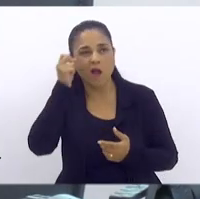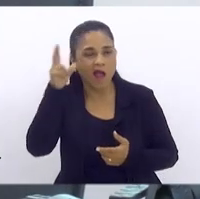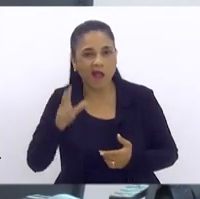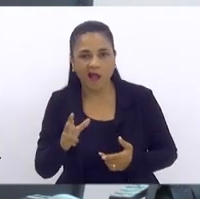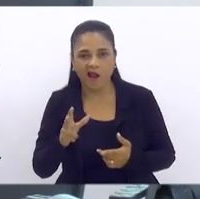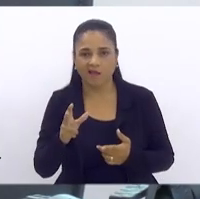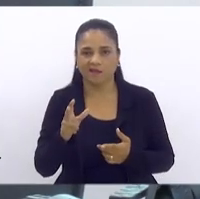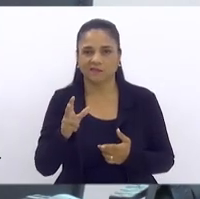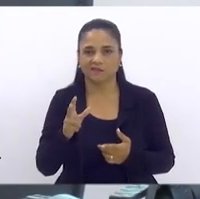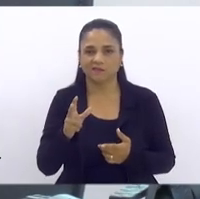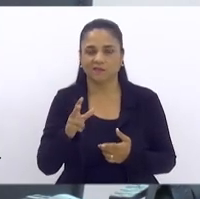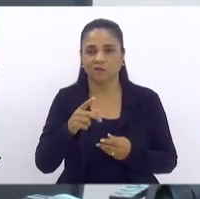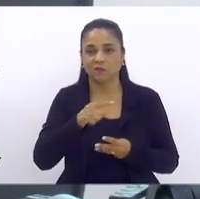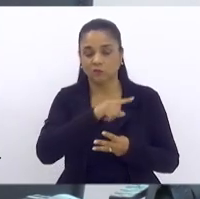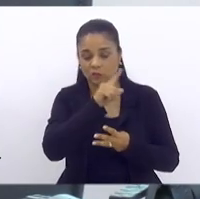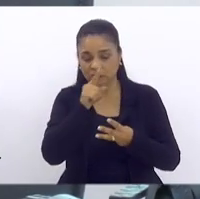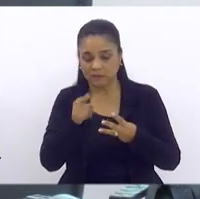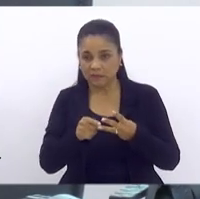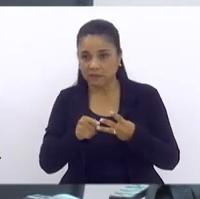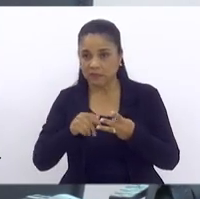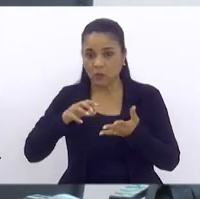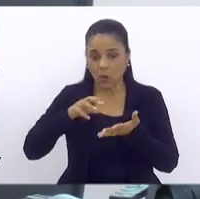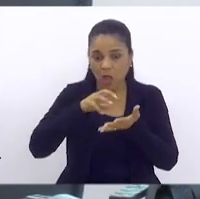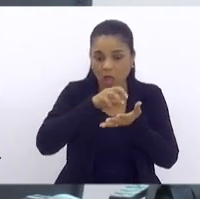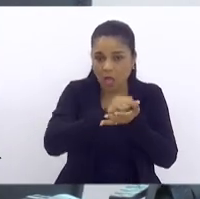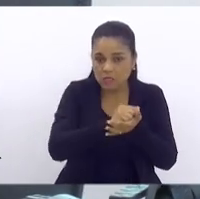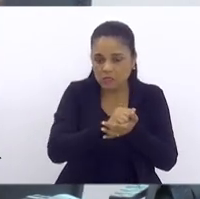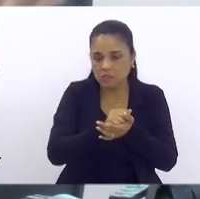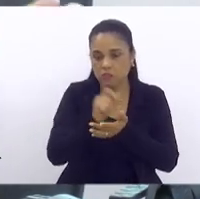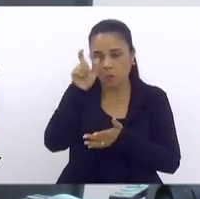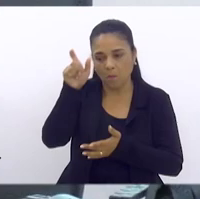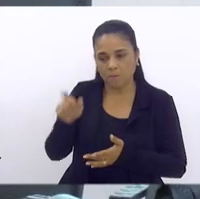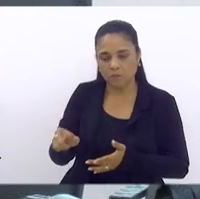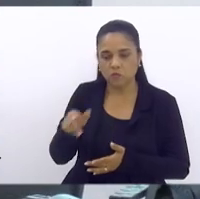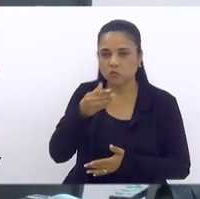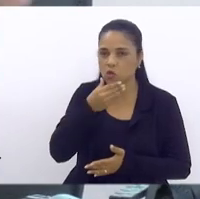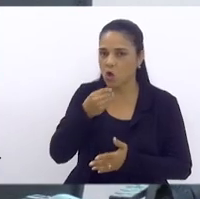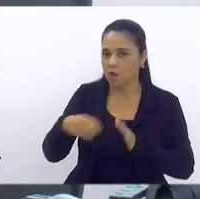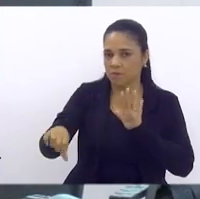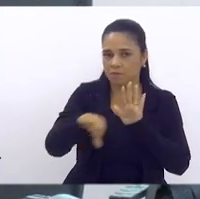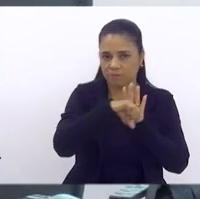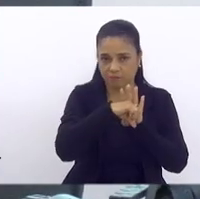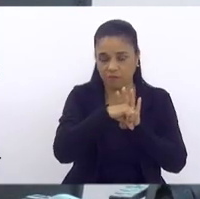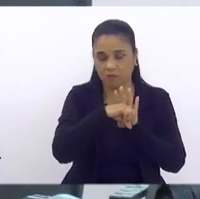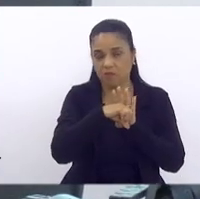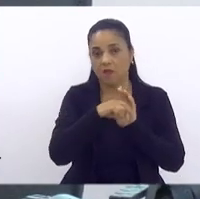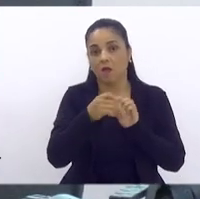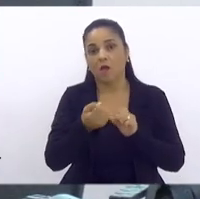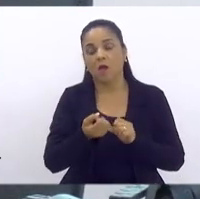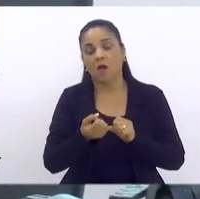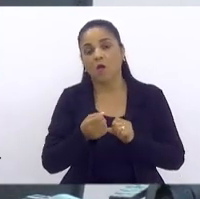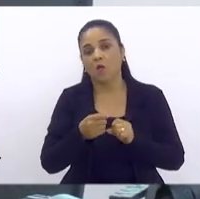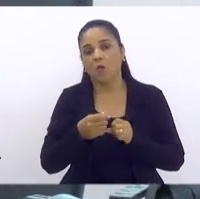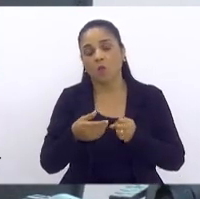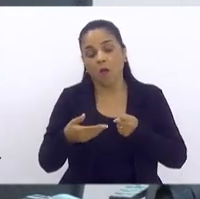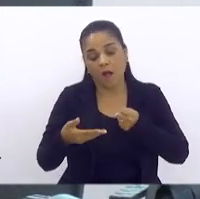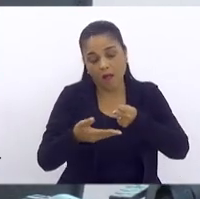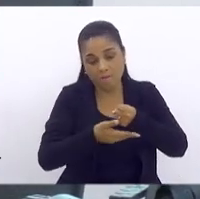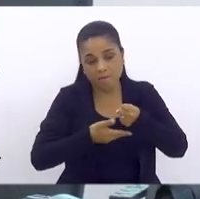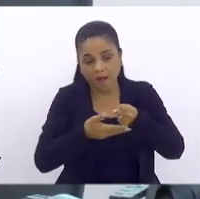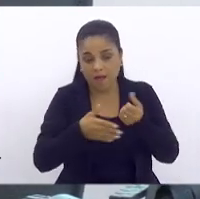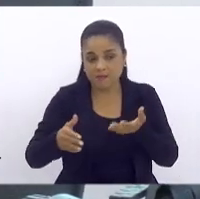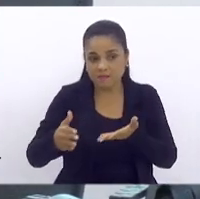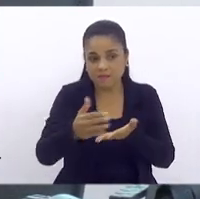que é o terceiro registro contra aquela pessoa. Você não está discutindo antecedentes, mas você está discutindo que a base de dados